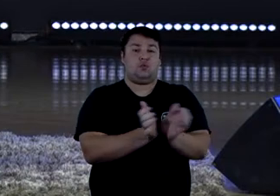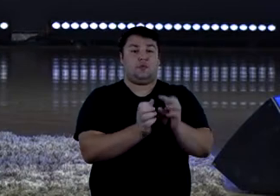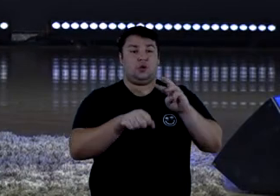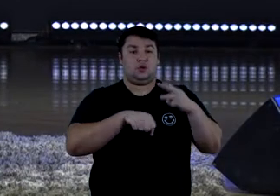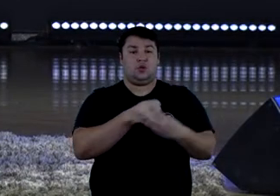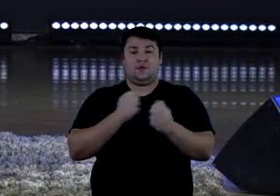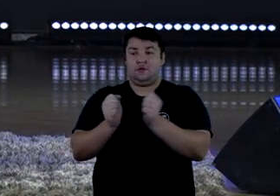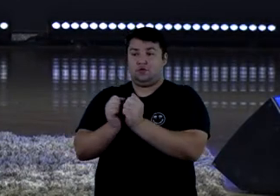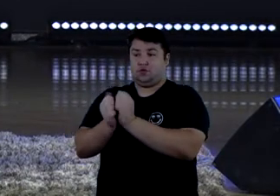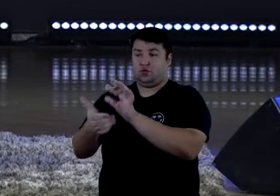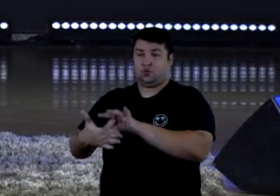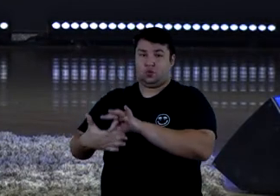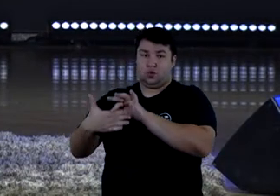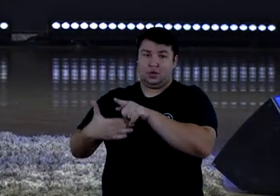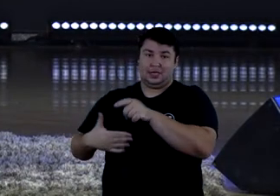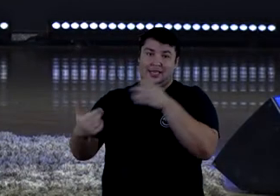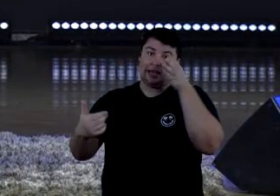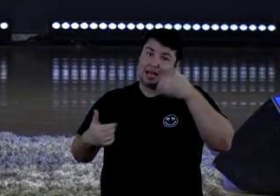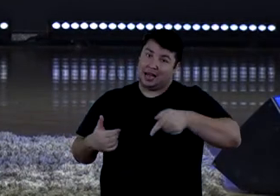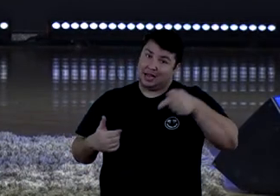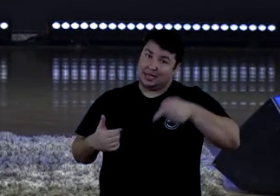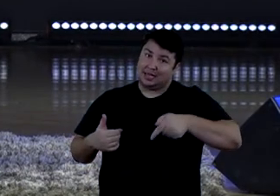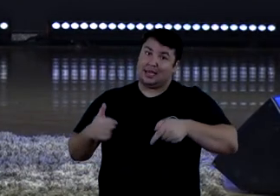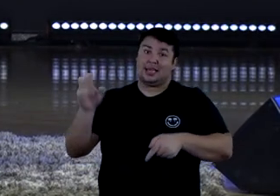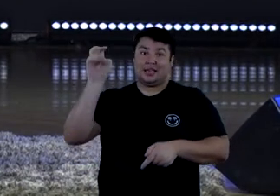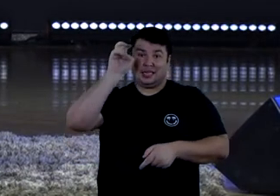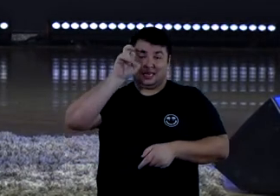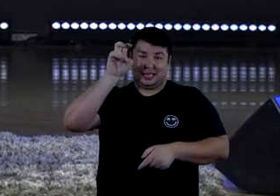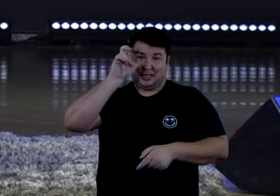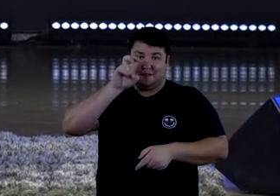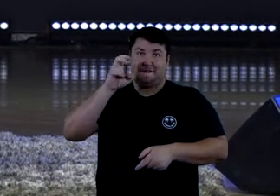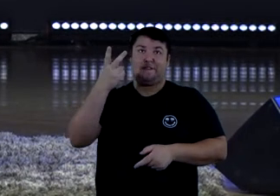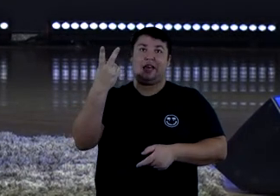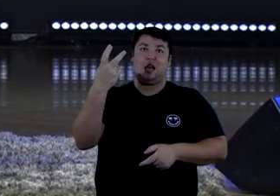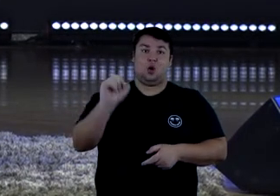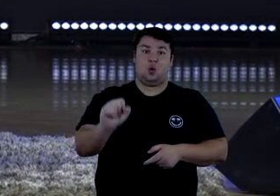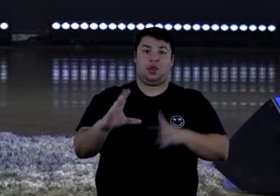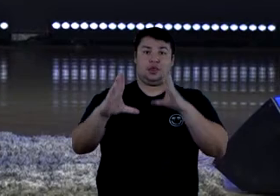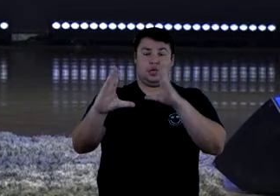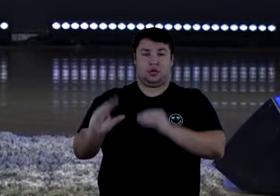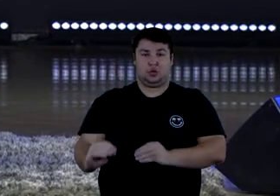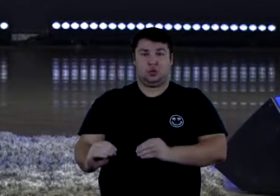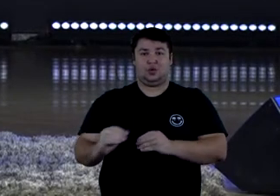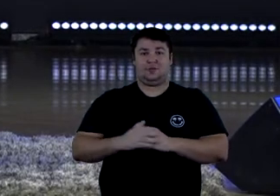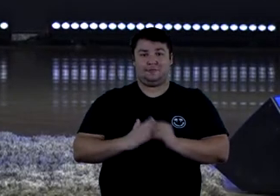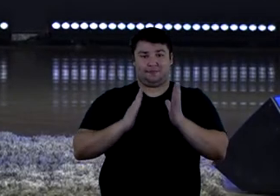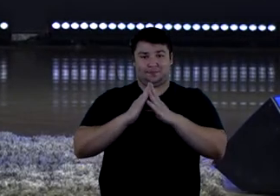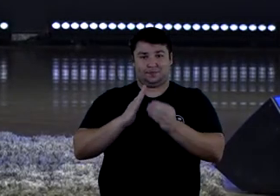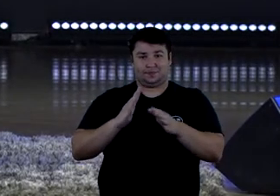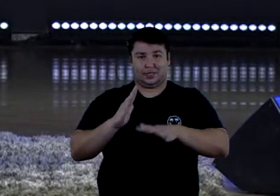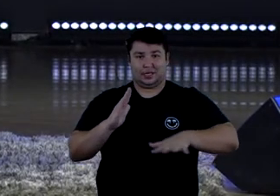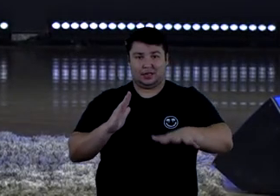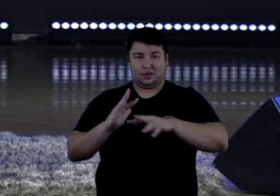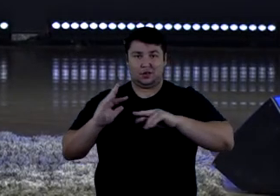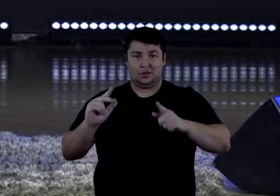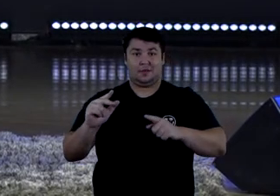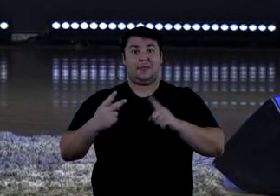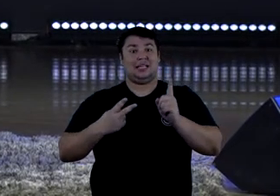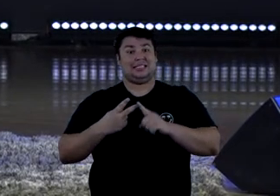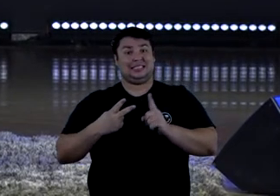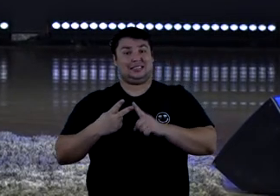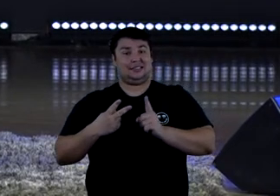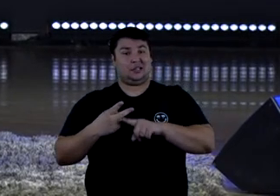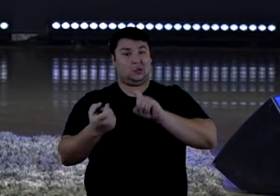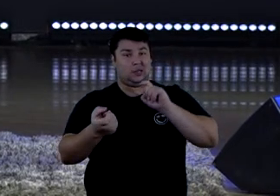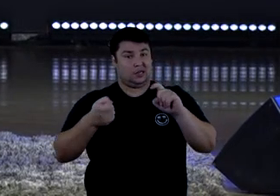o Éder, vão estar aqui na quinta-feira, às 20 horas, aqui no Templo 1 da igreja, para a segunda reunião do